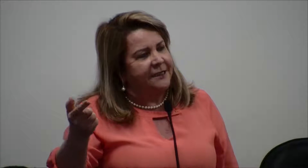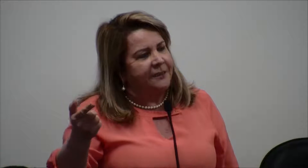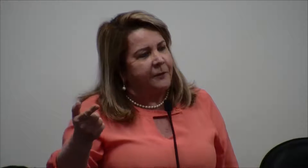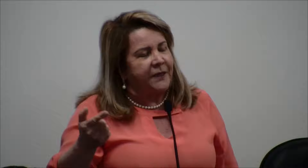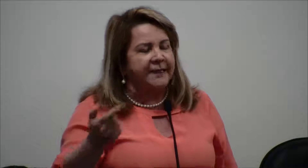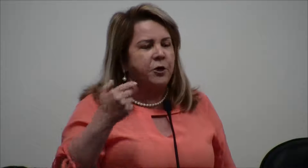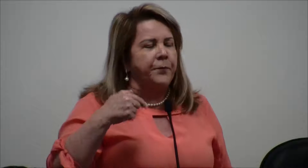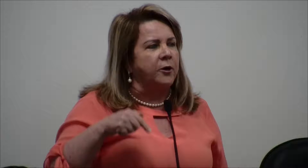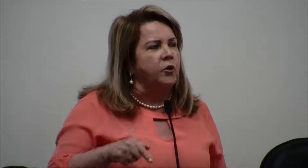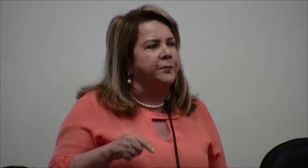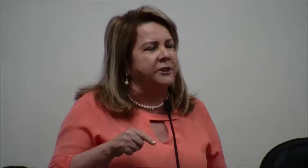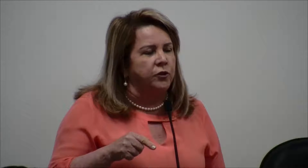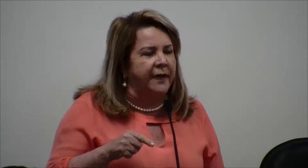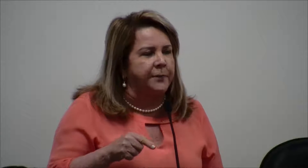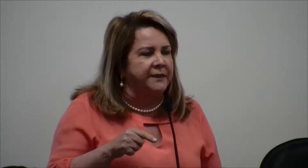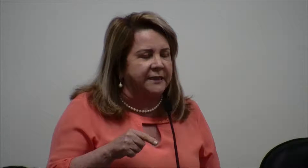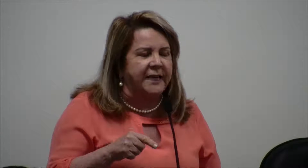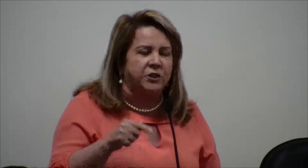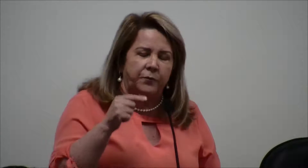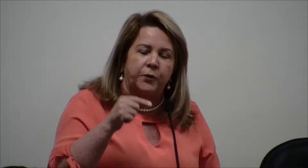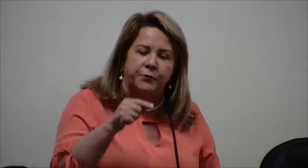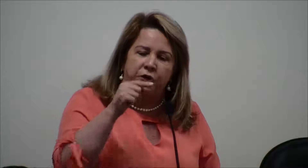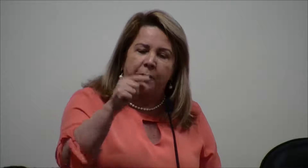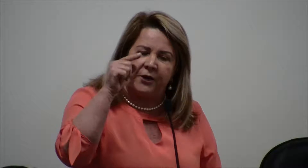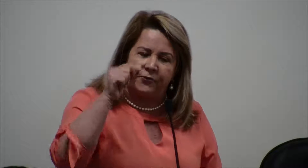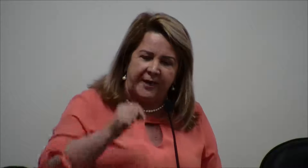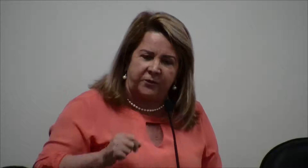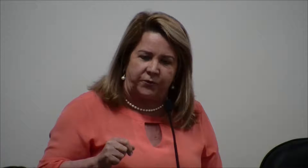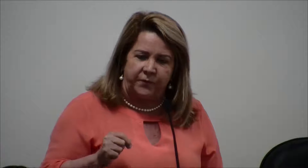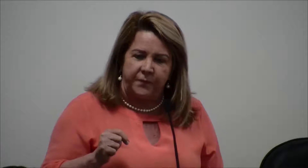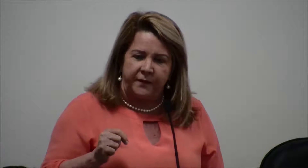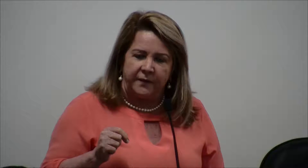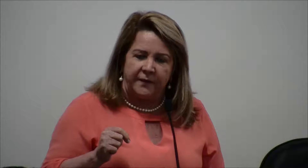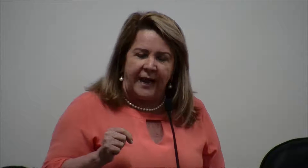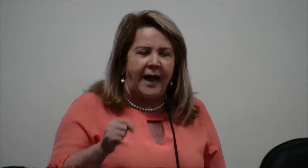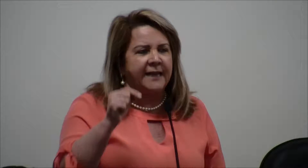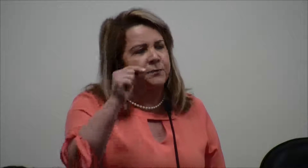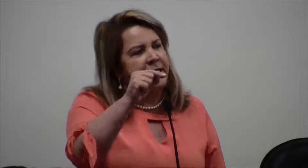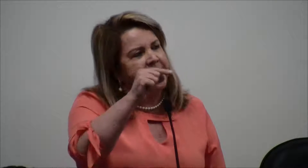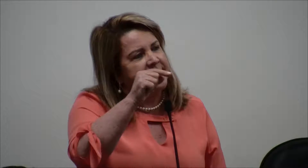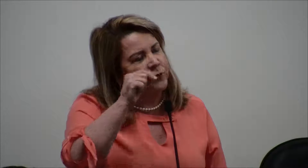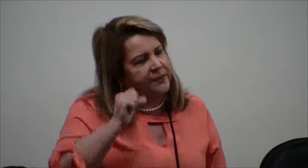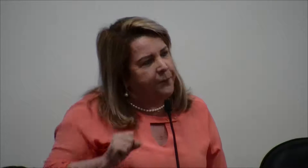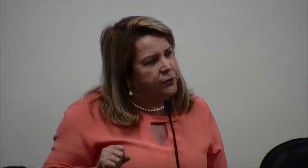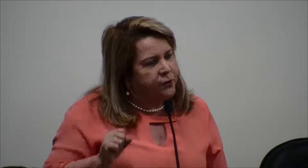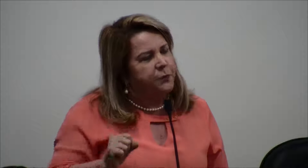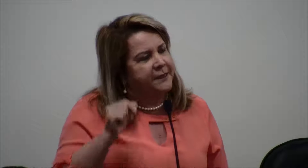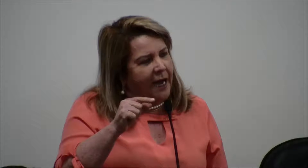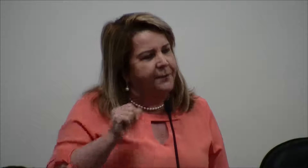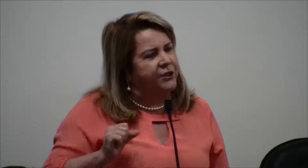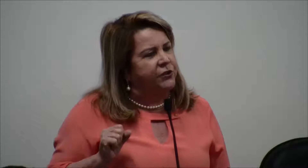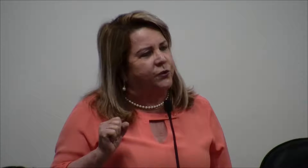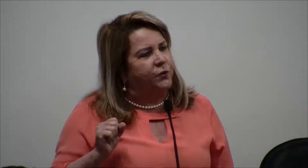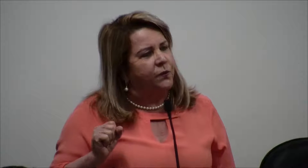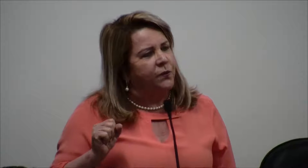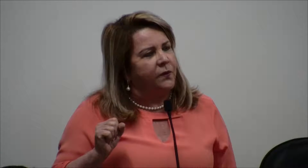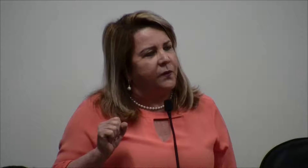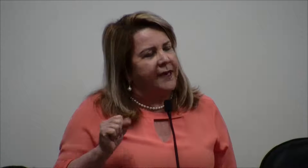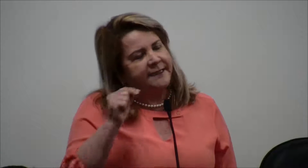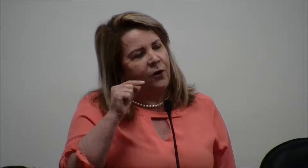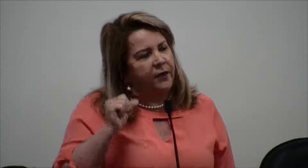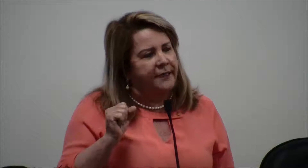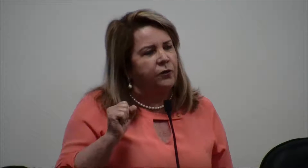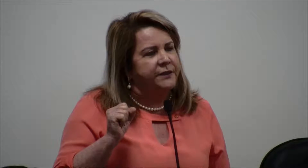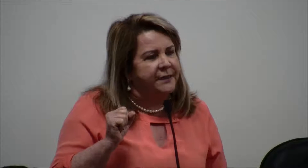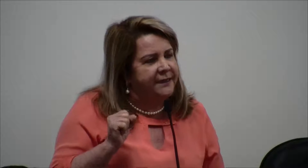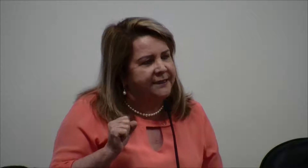CRAS. Então, eu pergunto para a senhora presidente, para o senhor prefeito, as meninas do Ceprosom sabem disso.